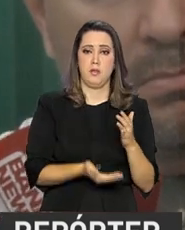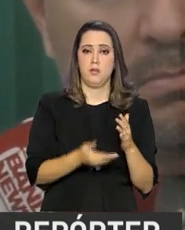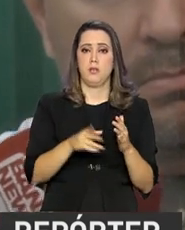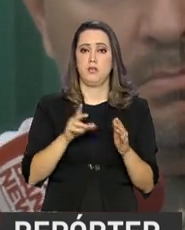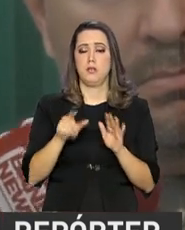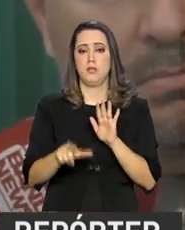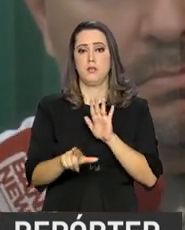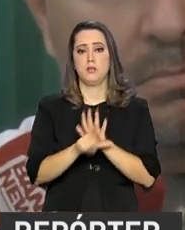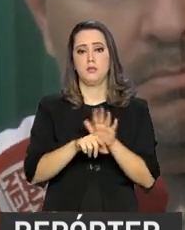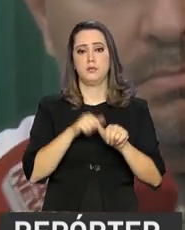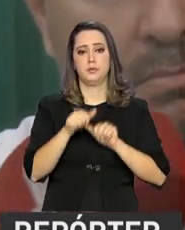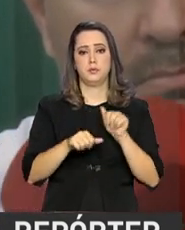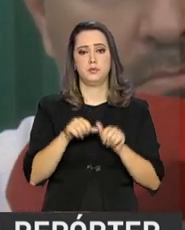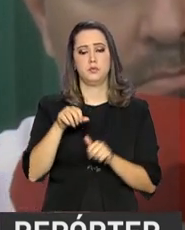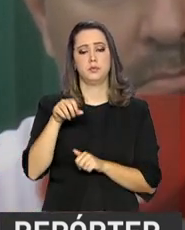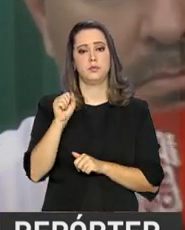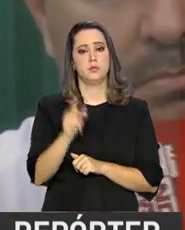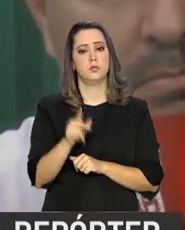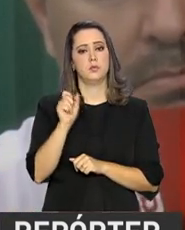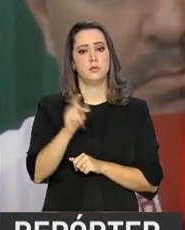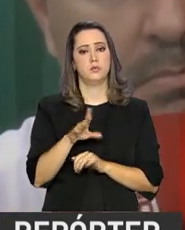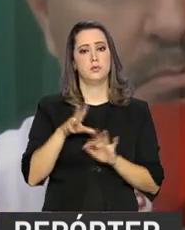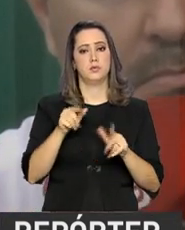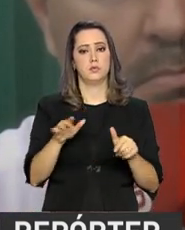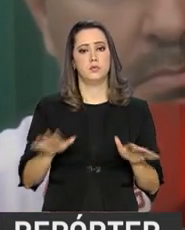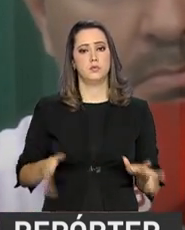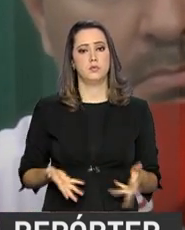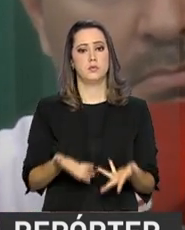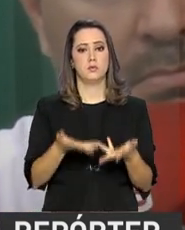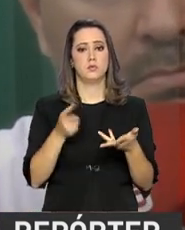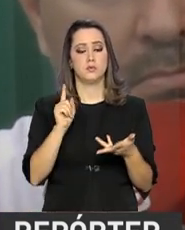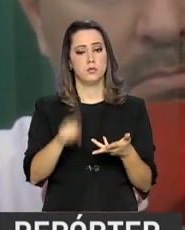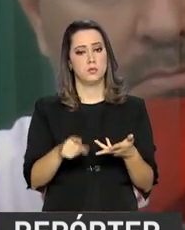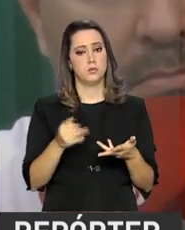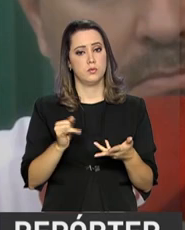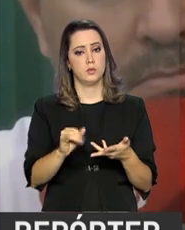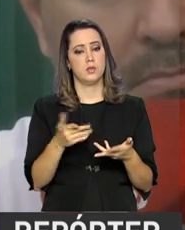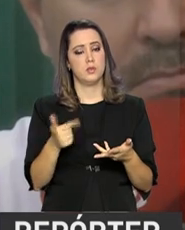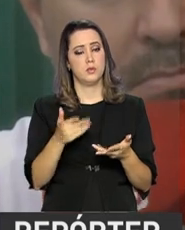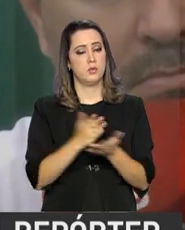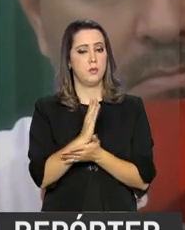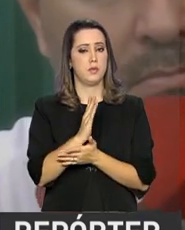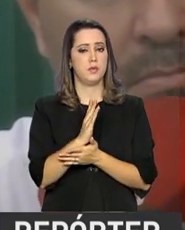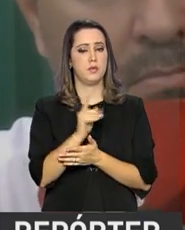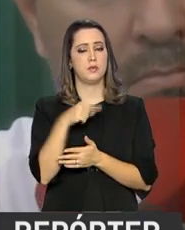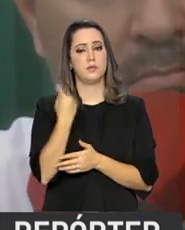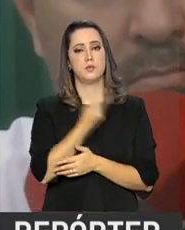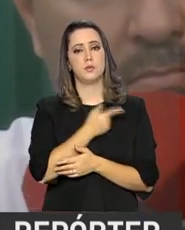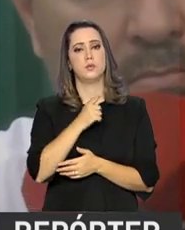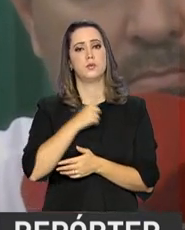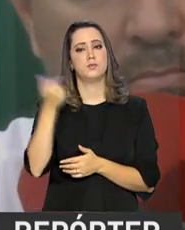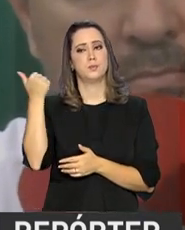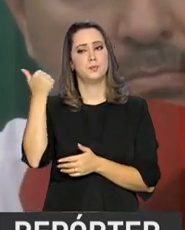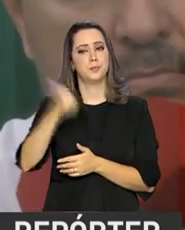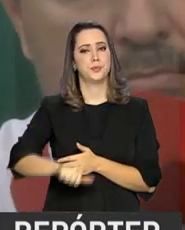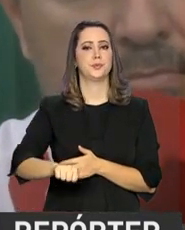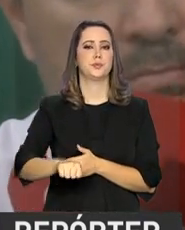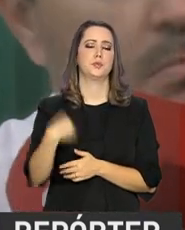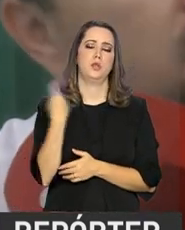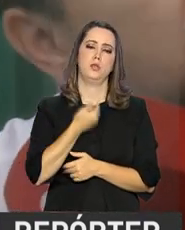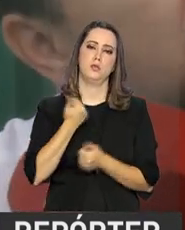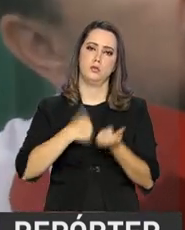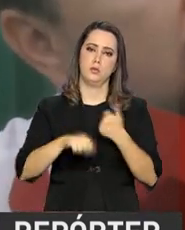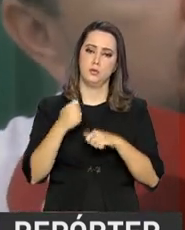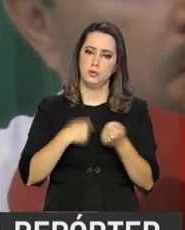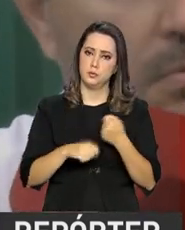reforma mais importante de todas aquelas que foram promovidos e quer usar essa melhora na economia que a reforma não for aprovada nós temos um grande prejuízo na nossa economia